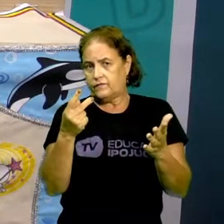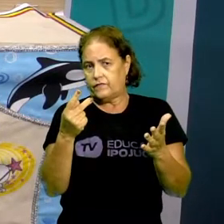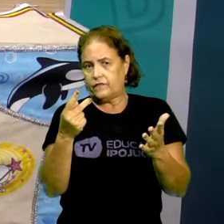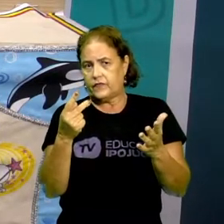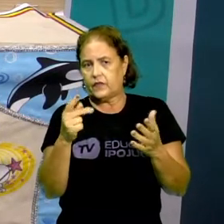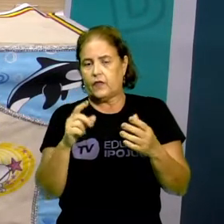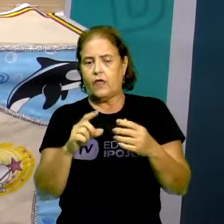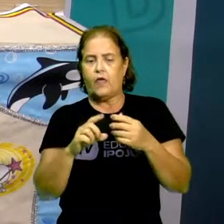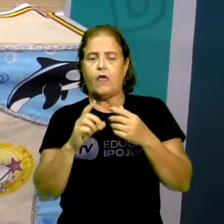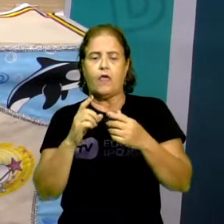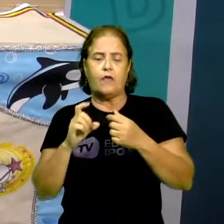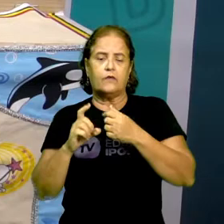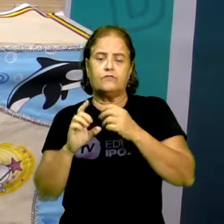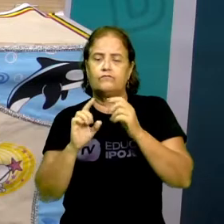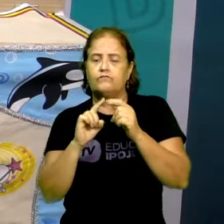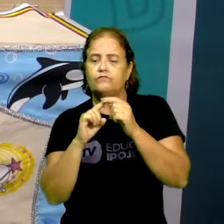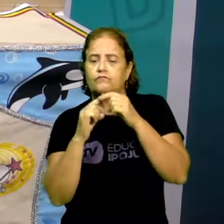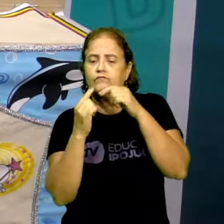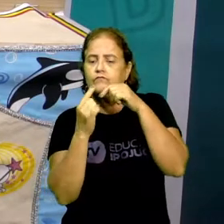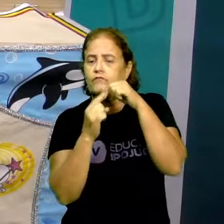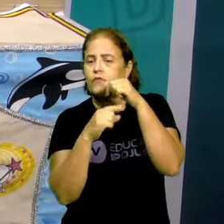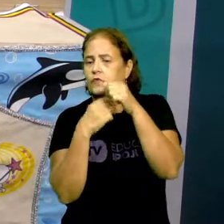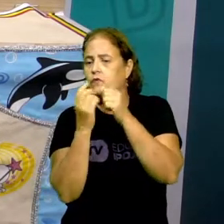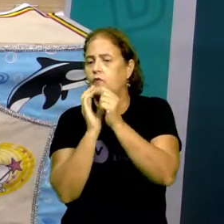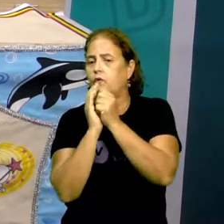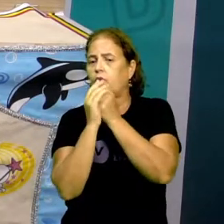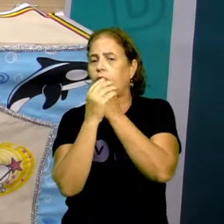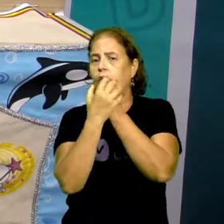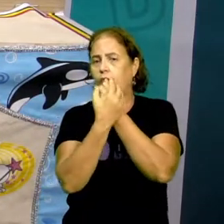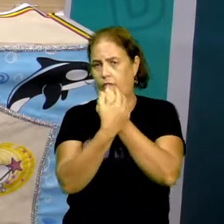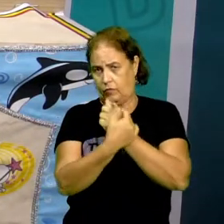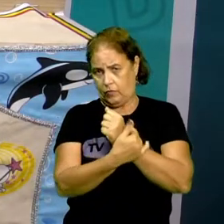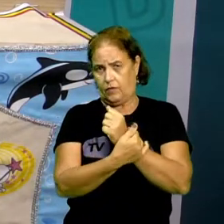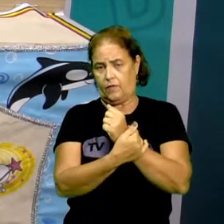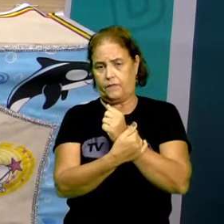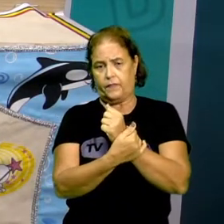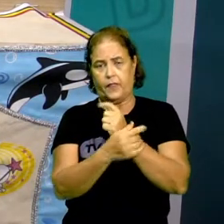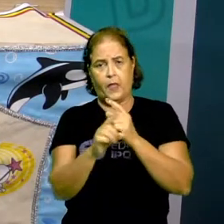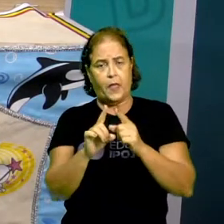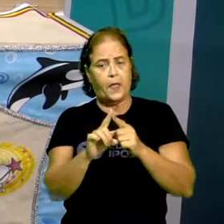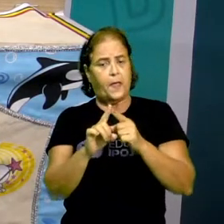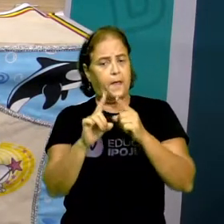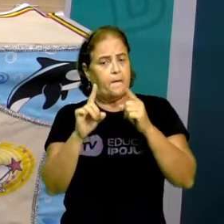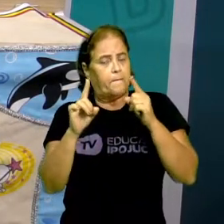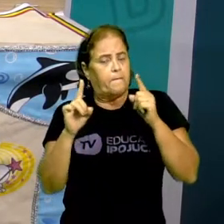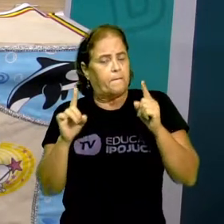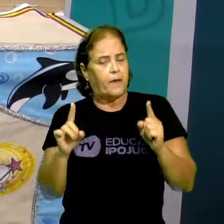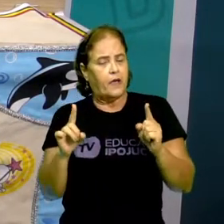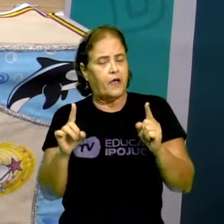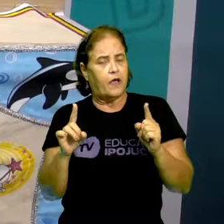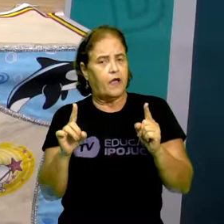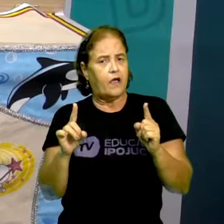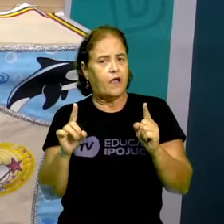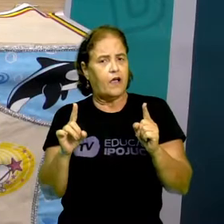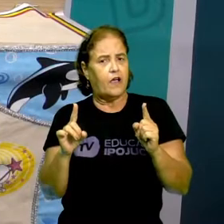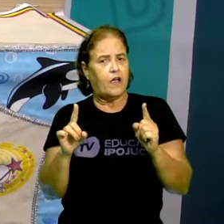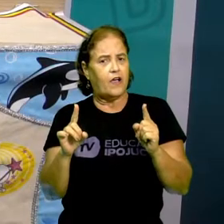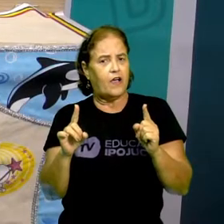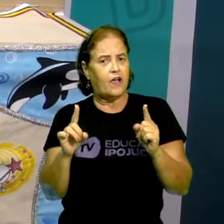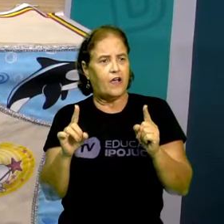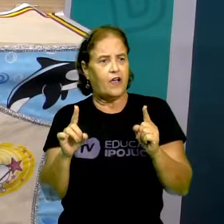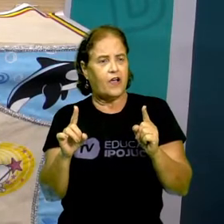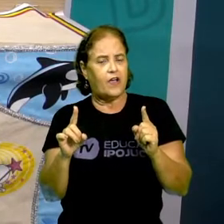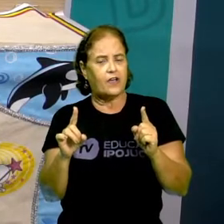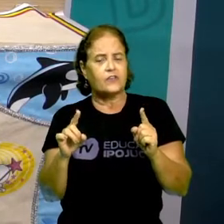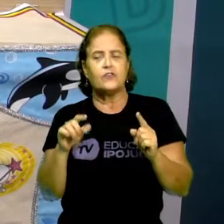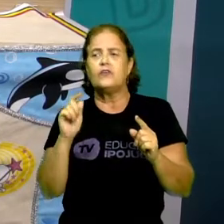Estou enrolada num feio lençol. Mas logo, leiturinha, que